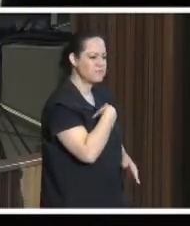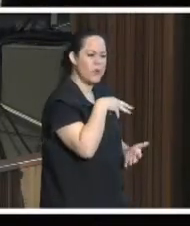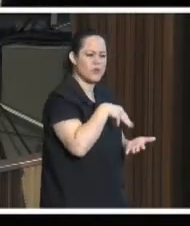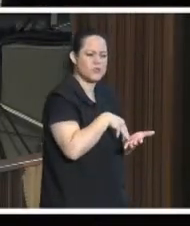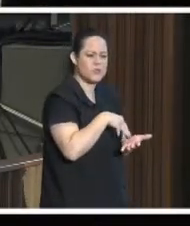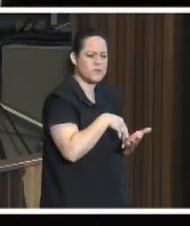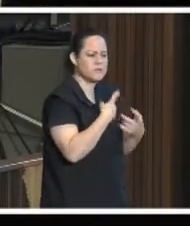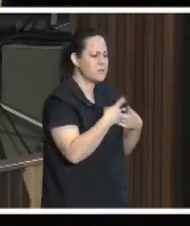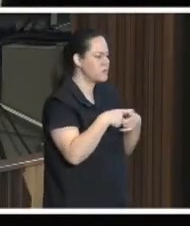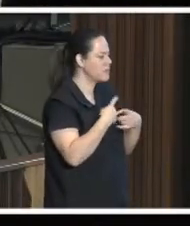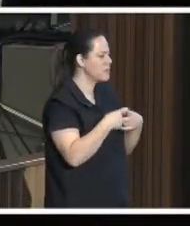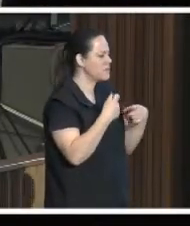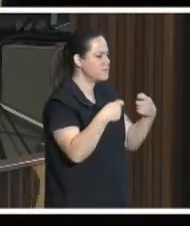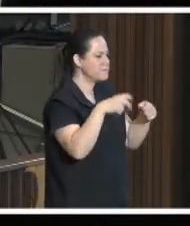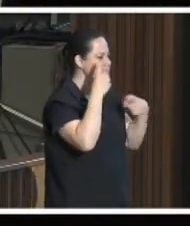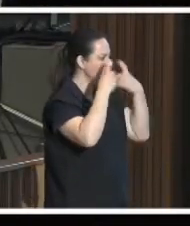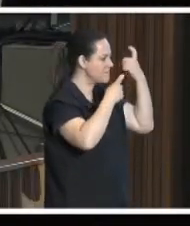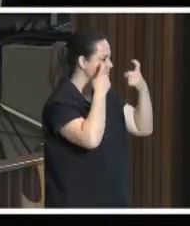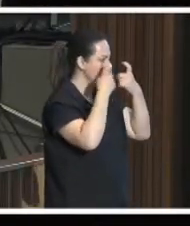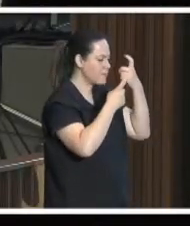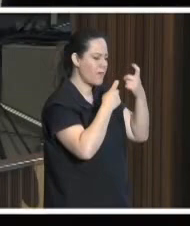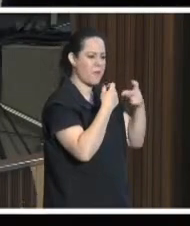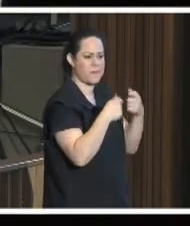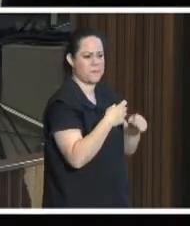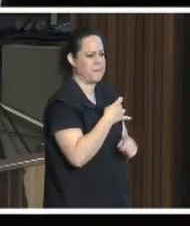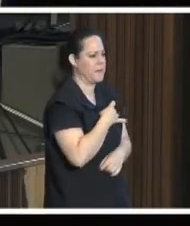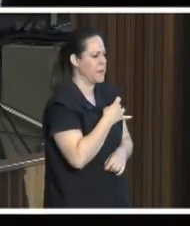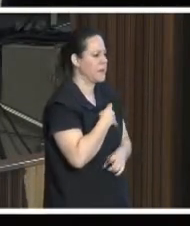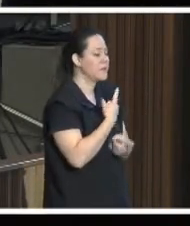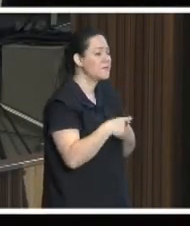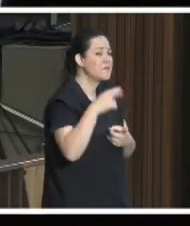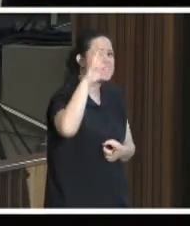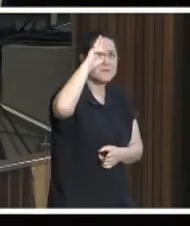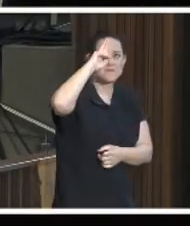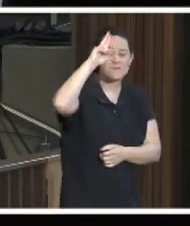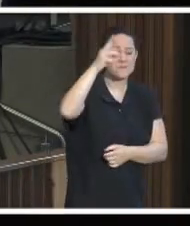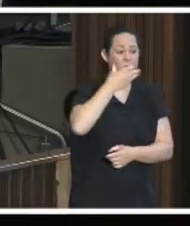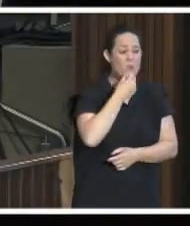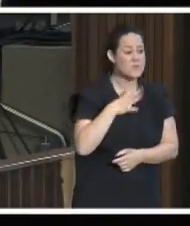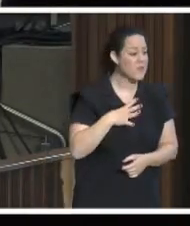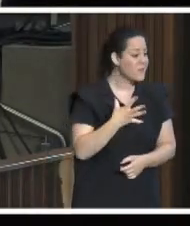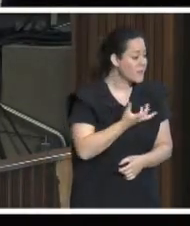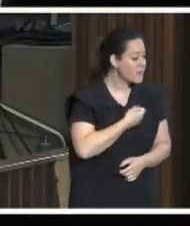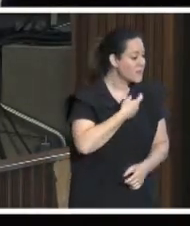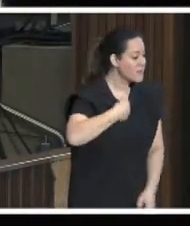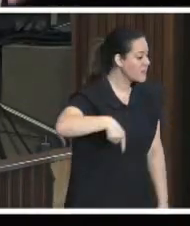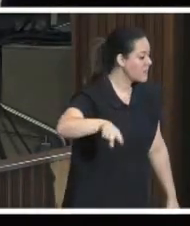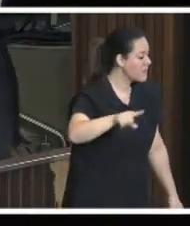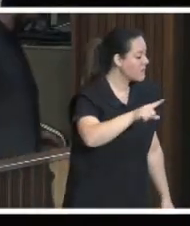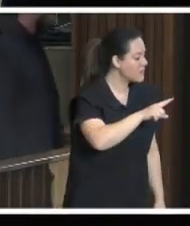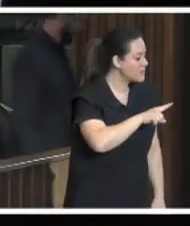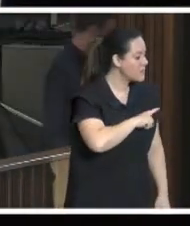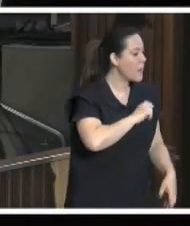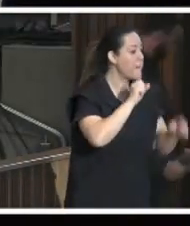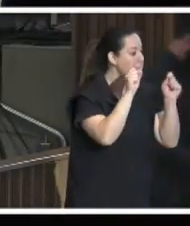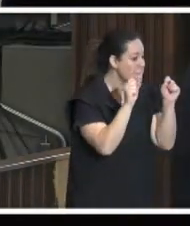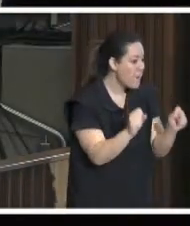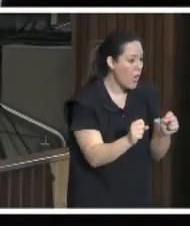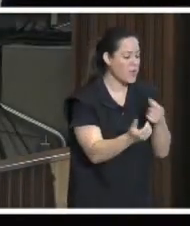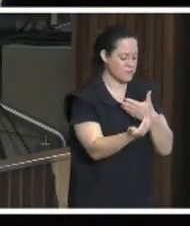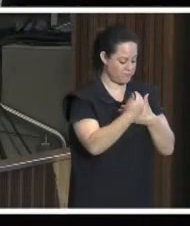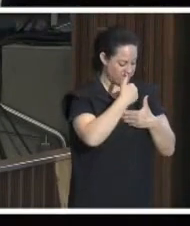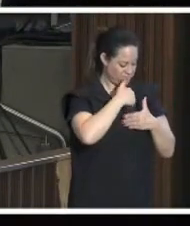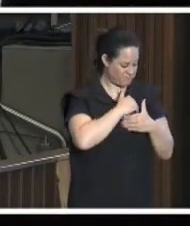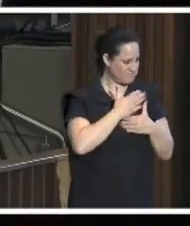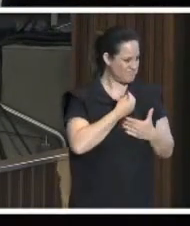precisamos temer é que o Senhor, o nosso Salvador, aquele que pode entrar no nosso